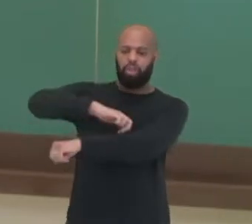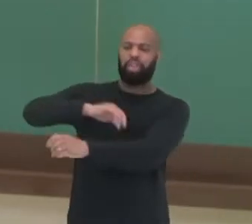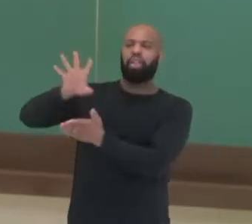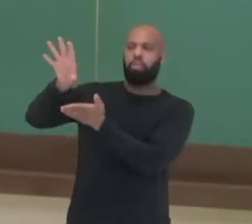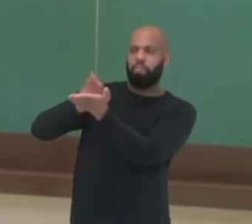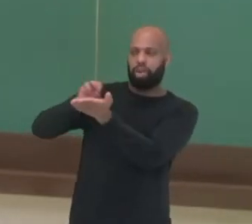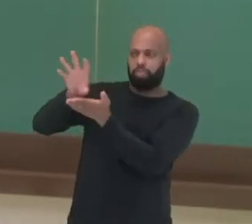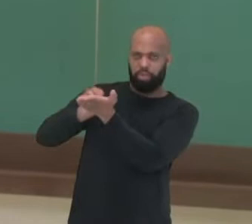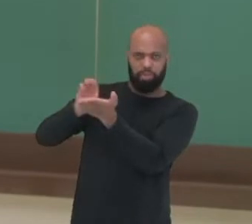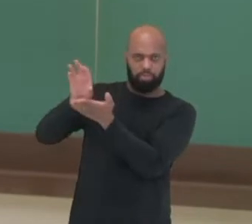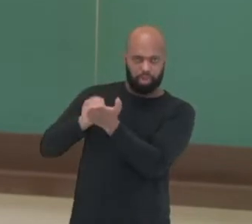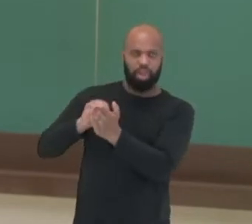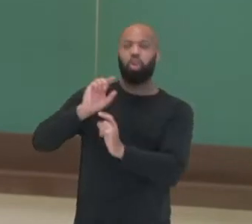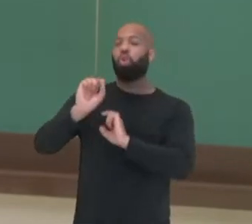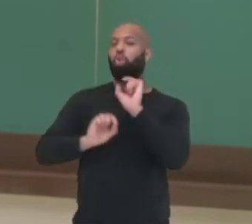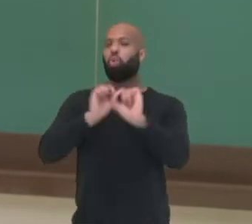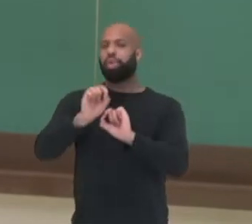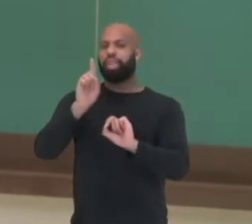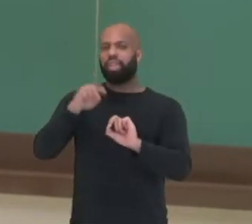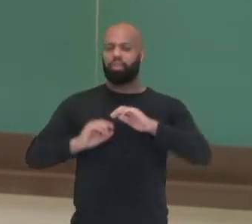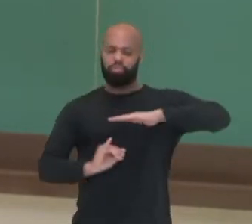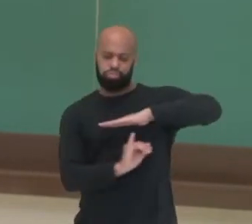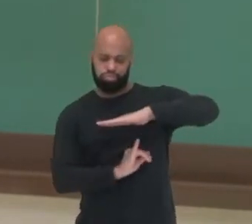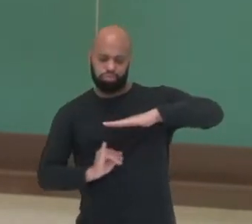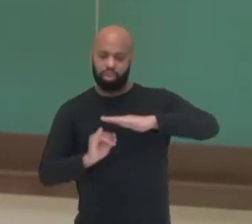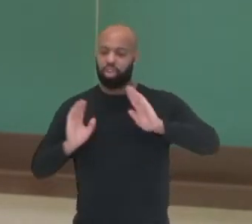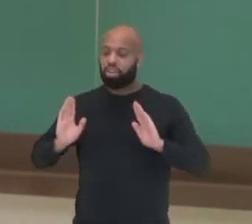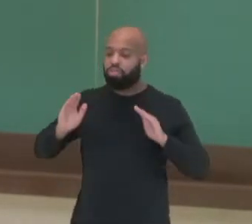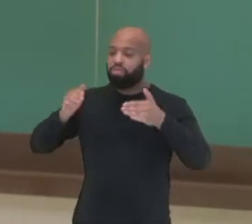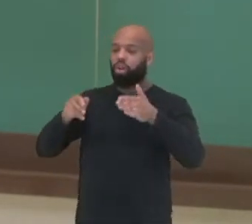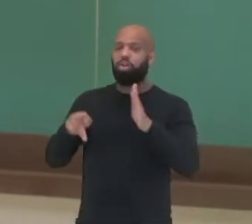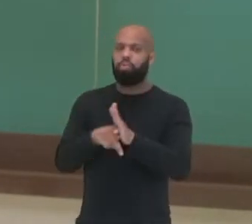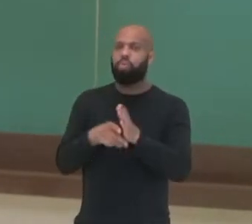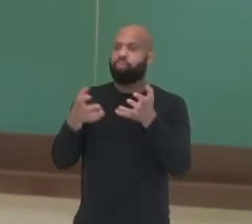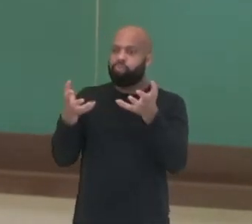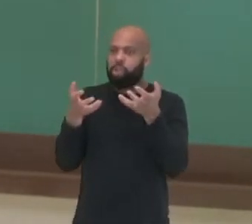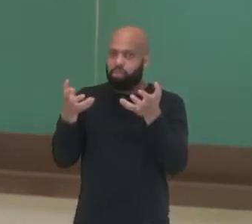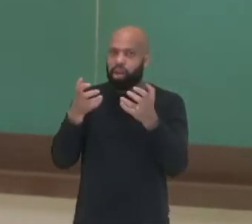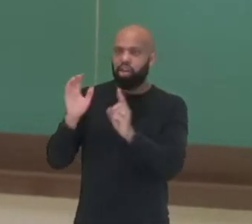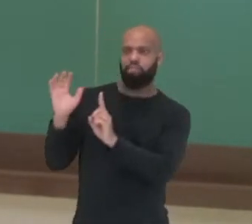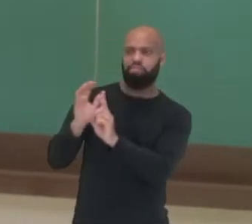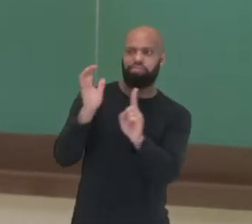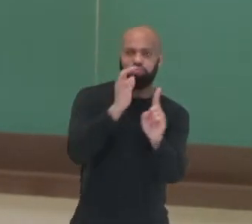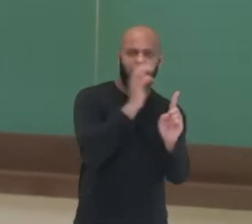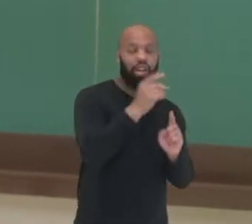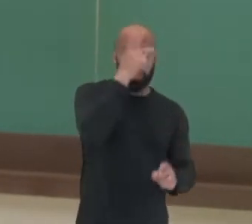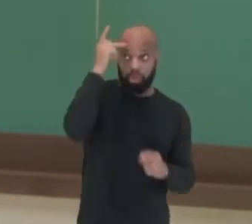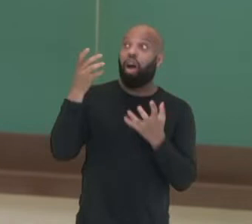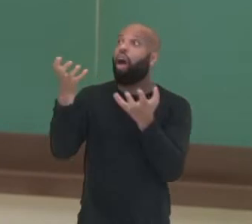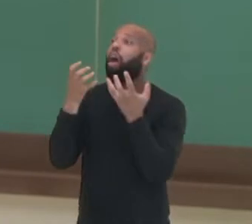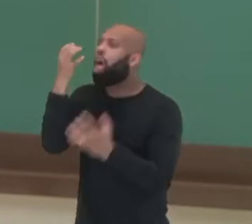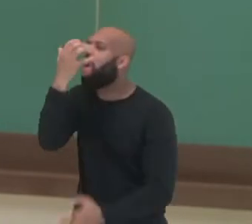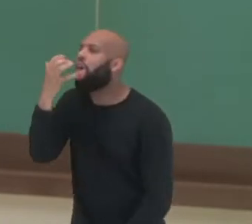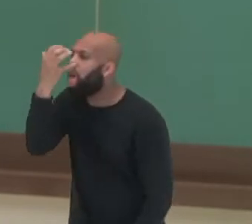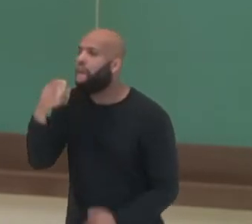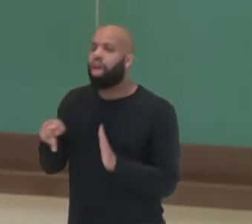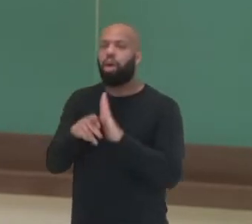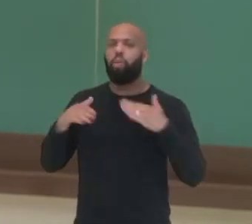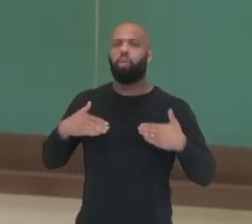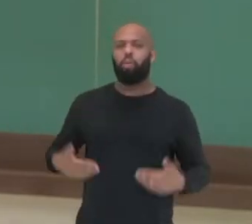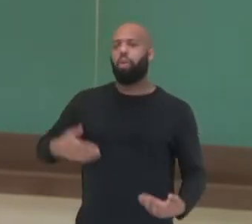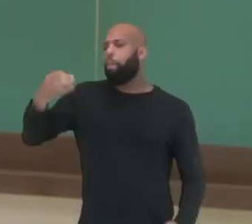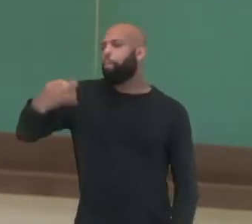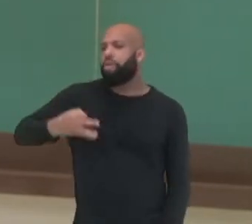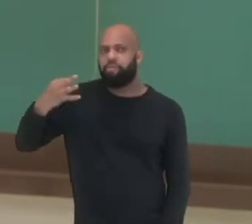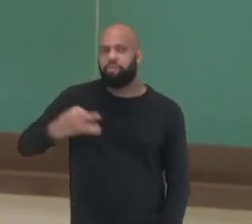as indústrias que focam nessa busca, muitas vezes incessante, da pessoa por esse corpo